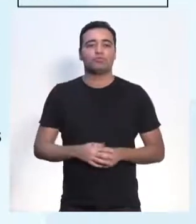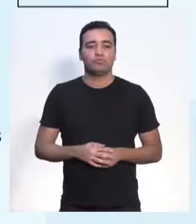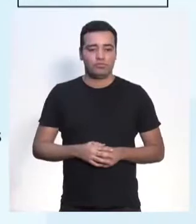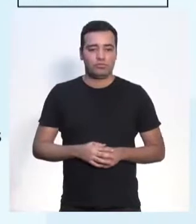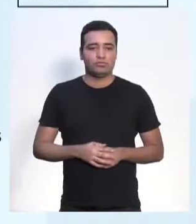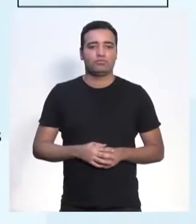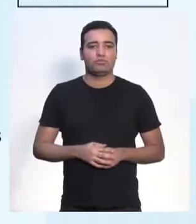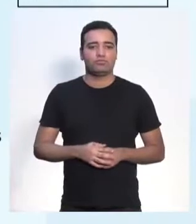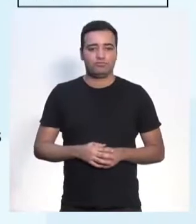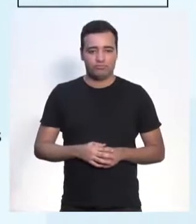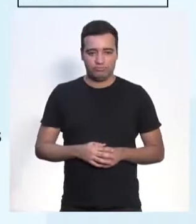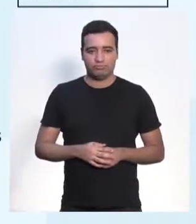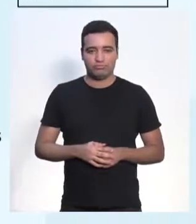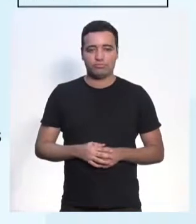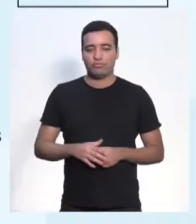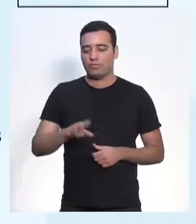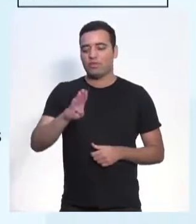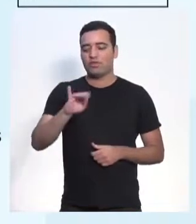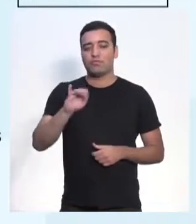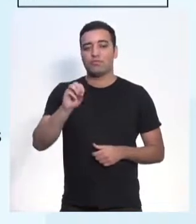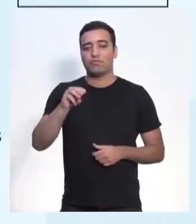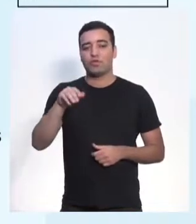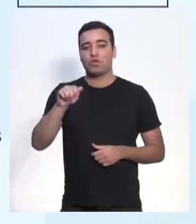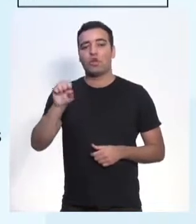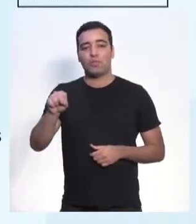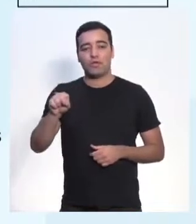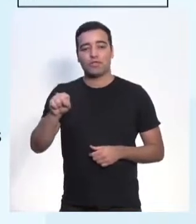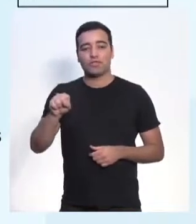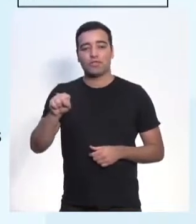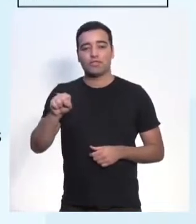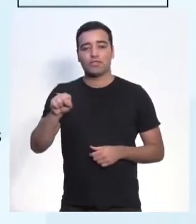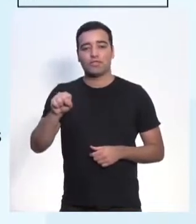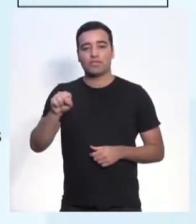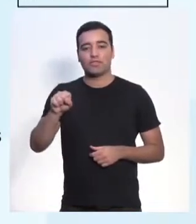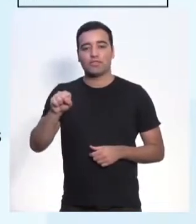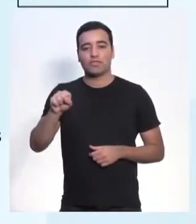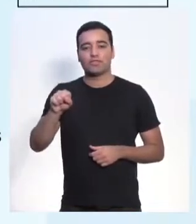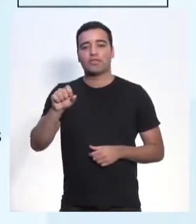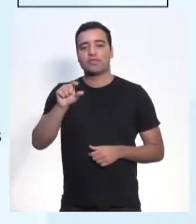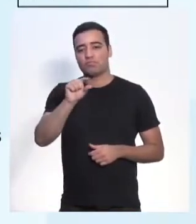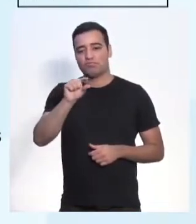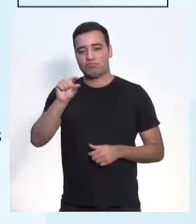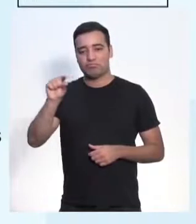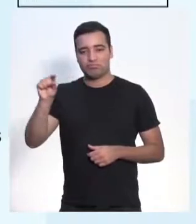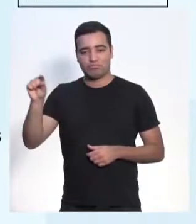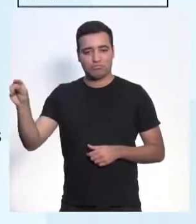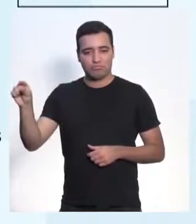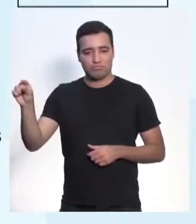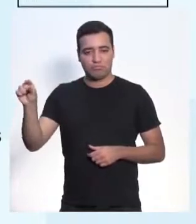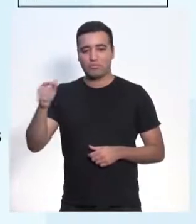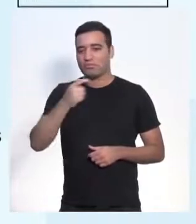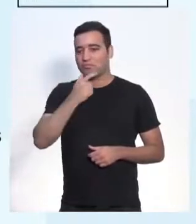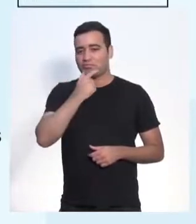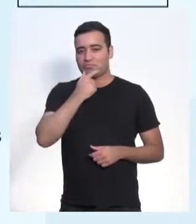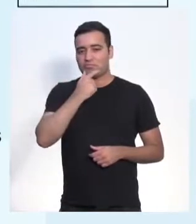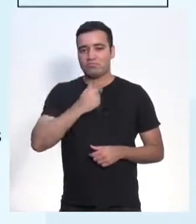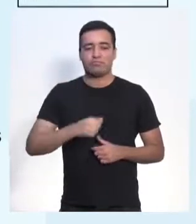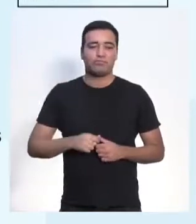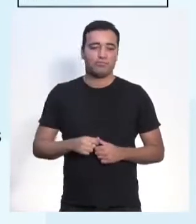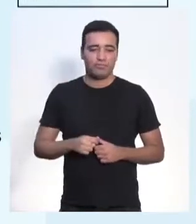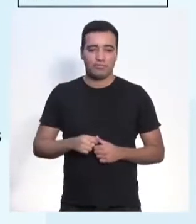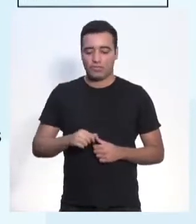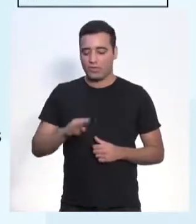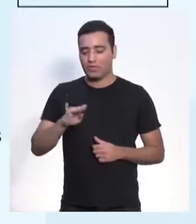vamos lá. Então, biomass is a organic material that comes from plants and animals.